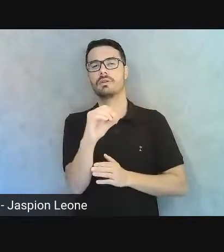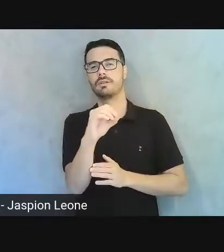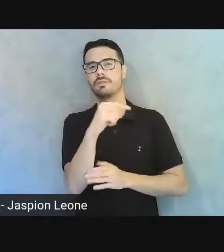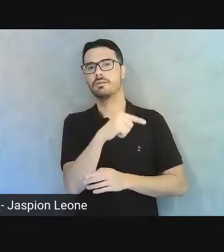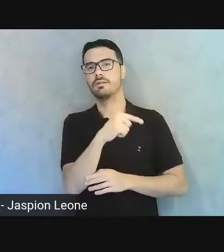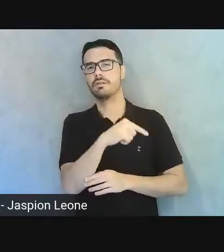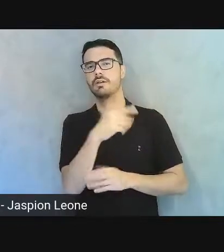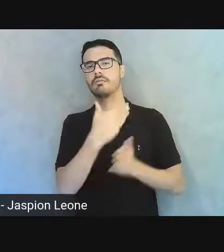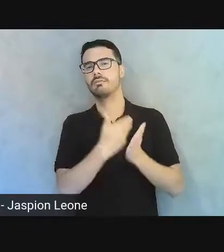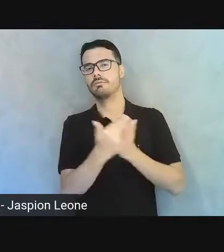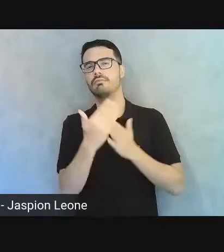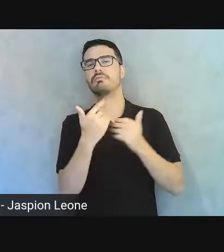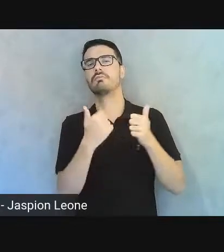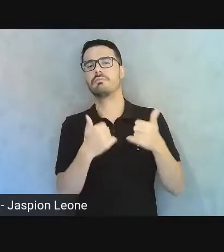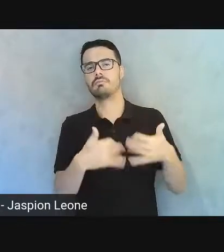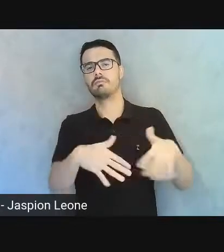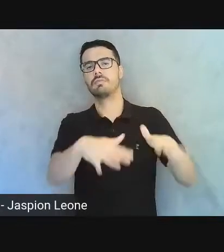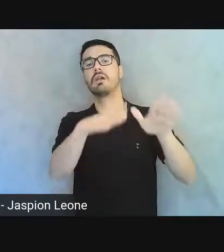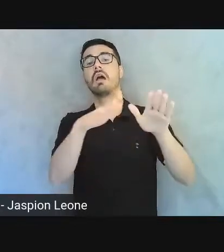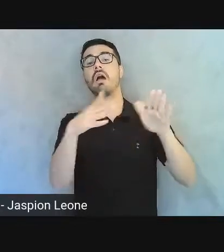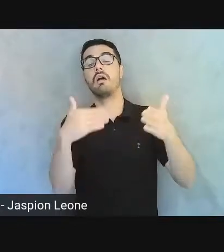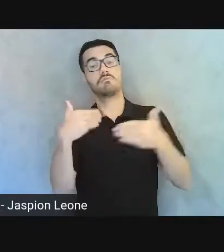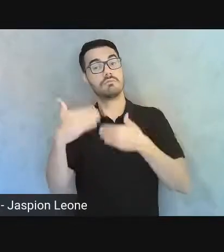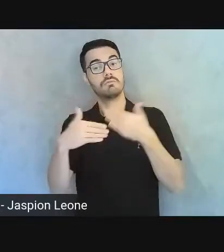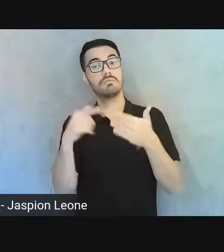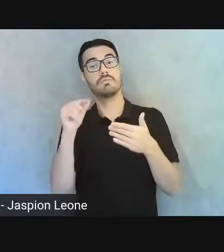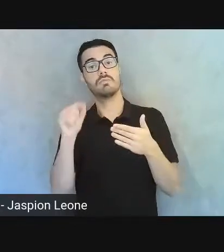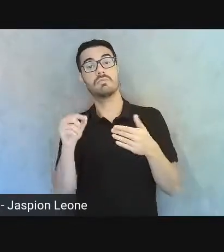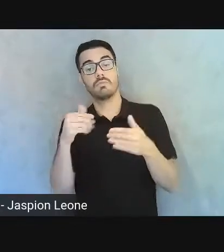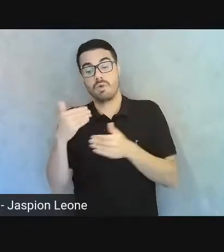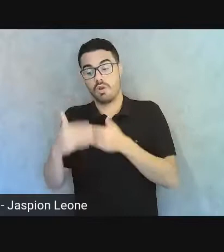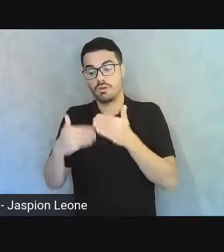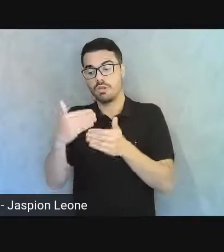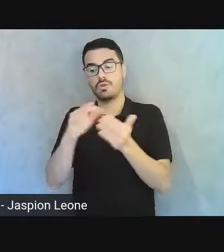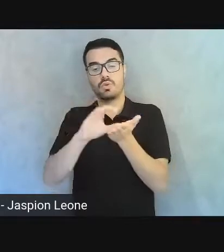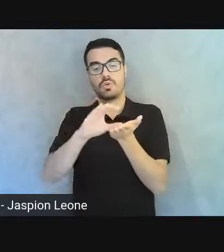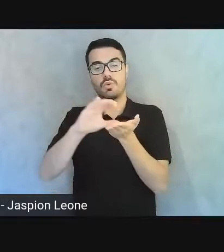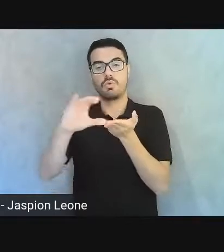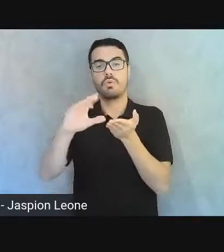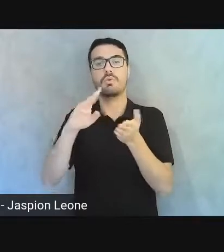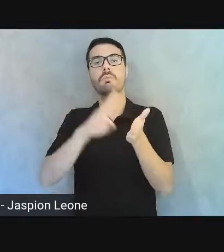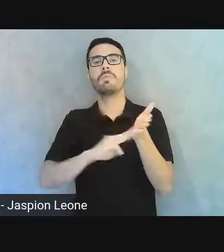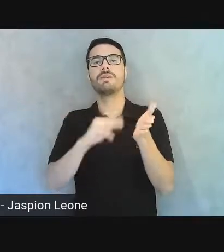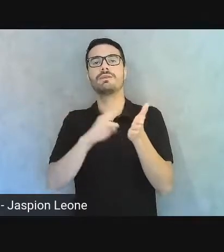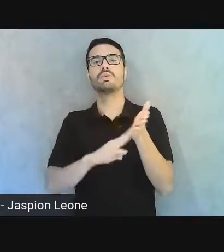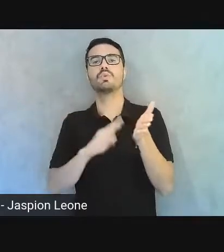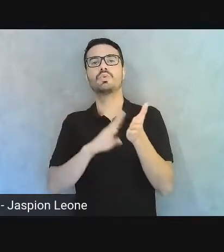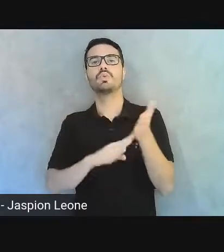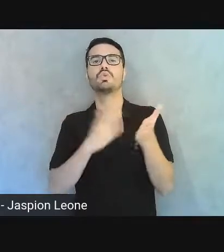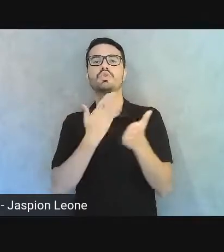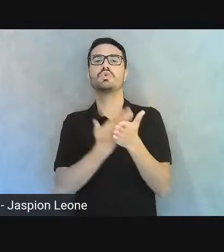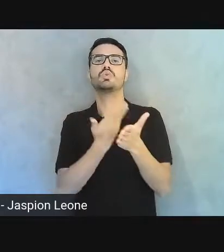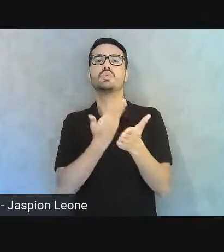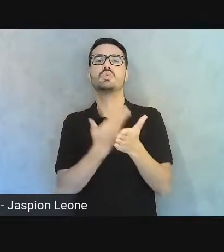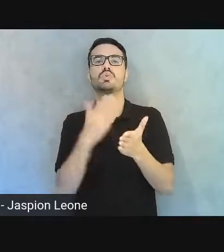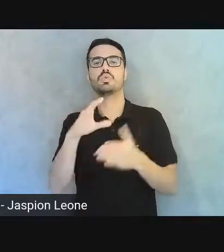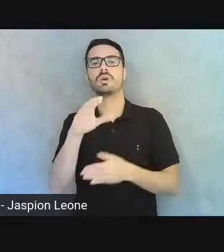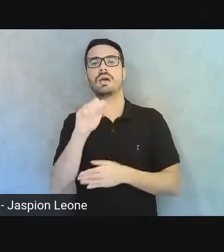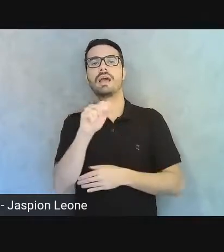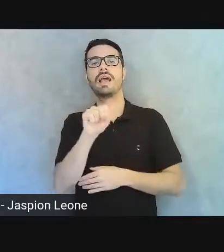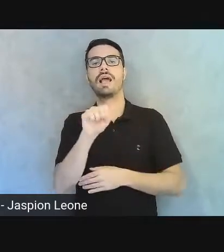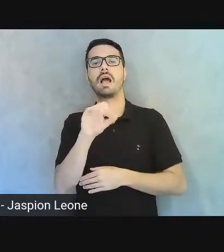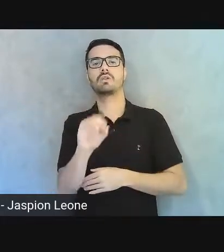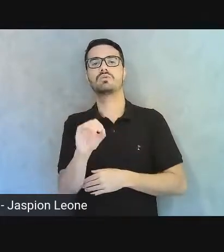em relação ao processo orçamentário, por meio da metodologia de estudo de caso, avaliando, então,